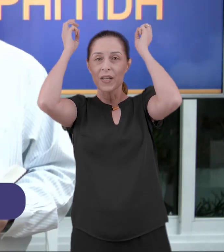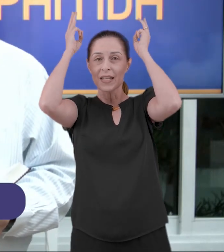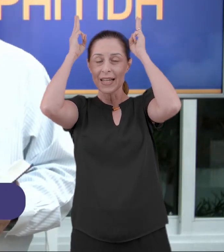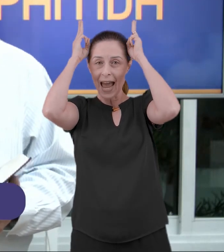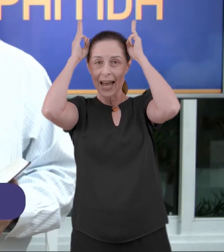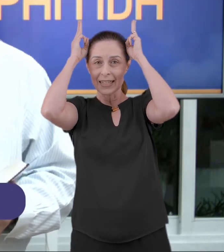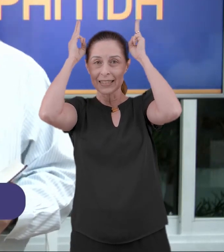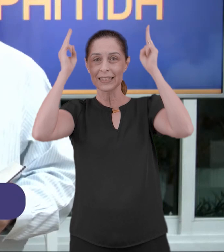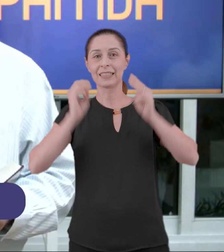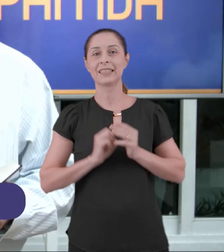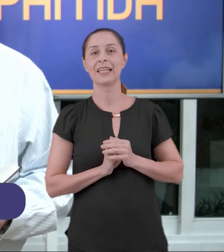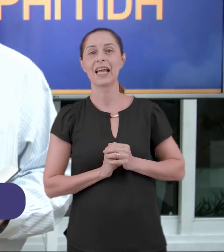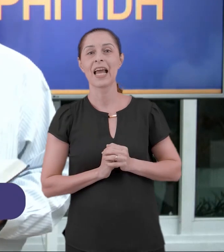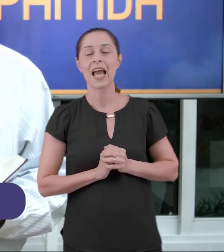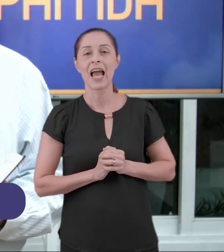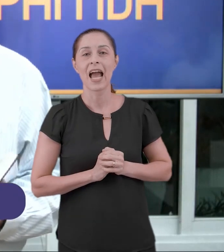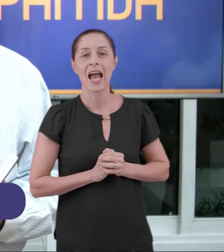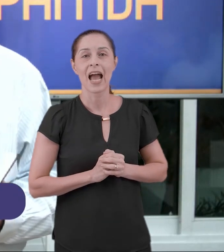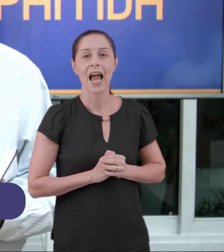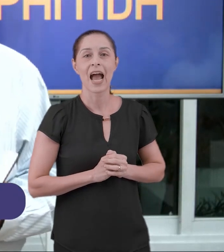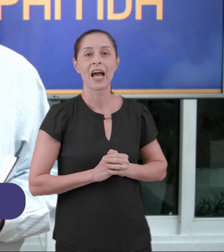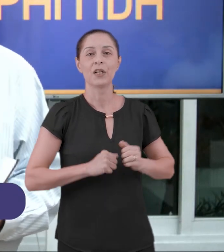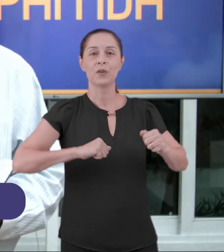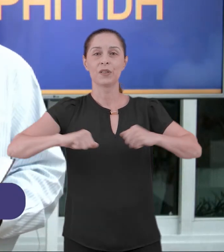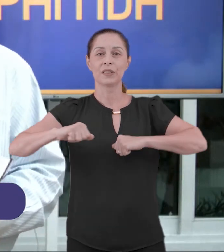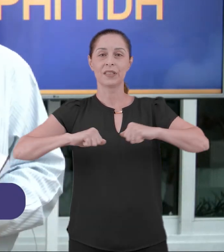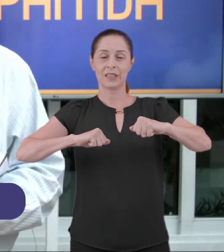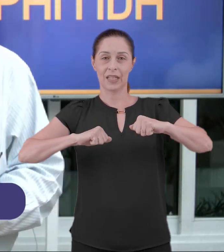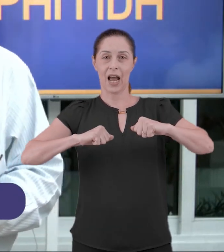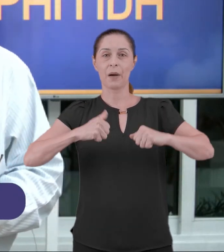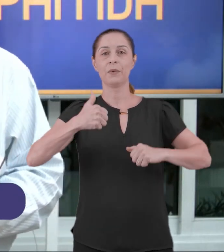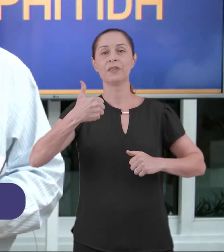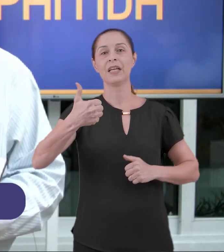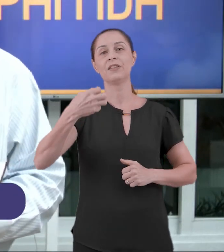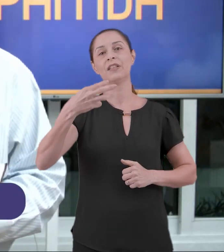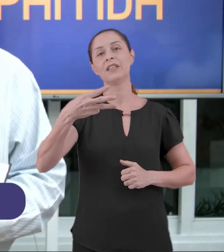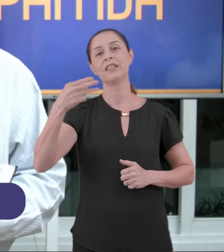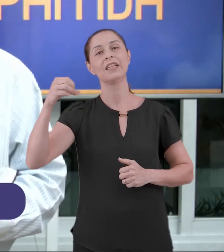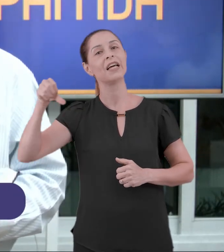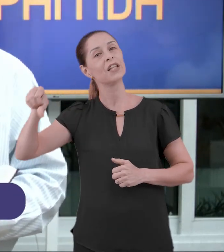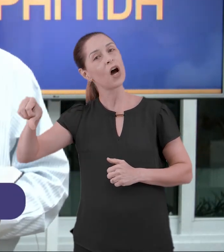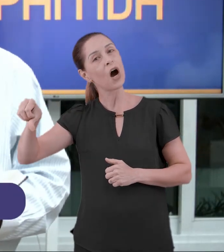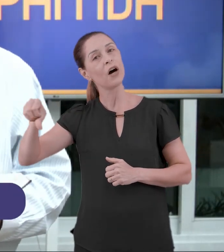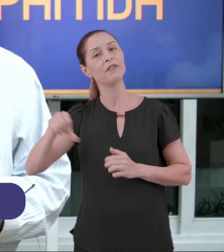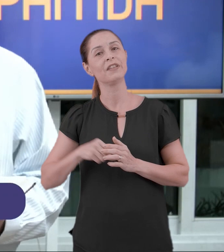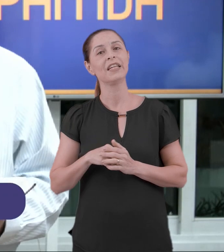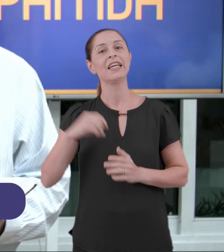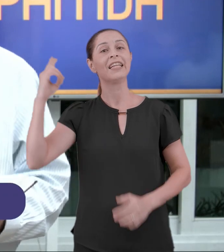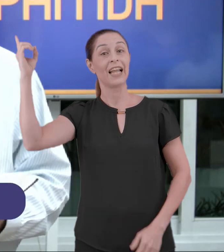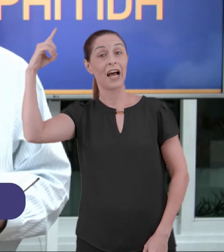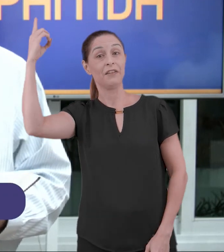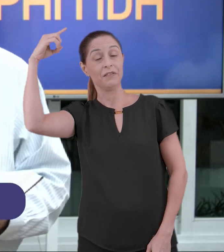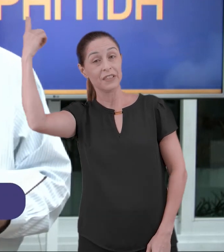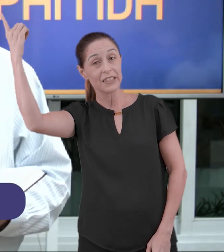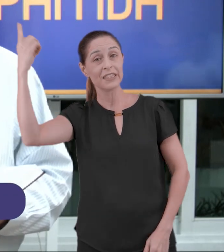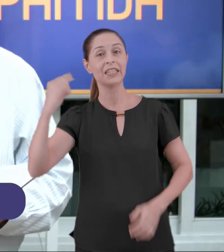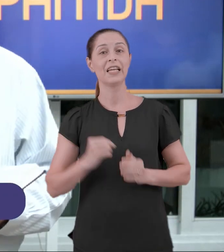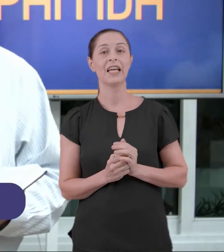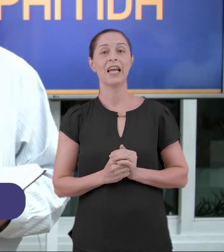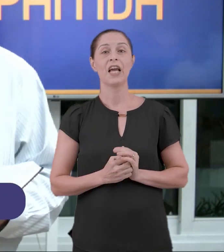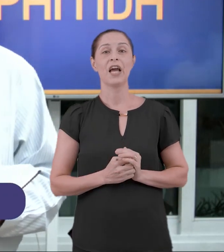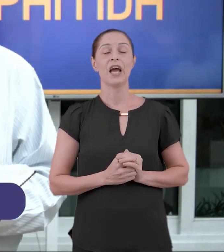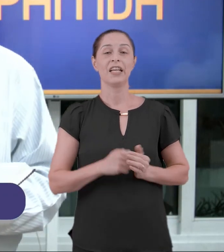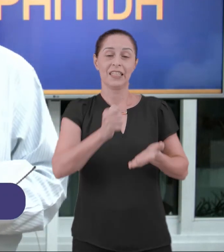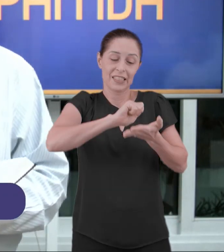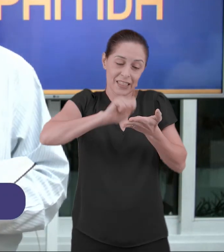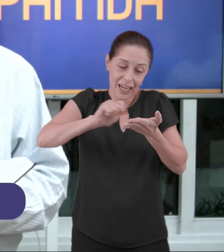você lê, por exemplo, o Salmo 139, o próprio salmista Davi diz que Deus foi quem o